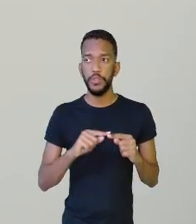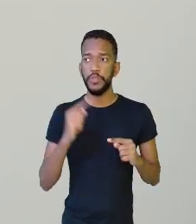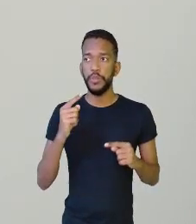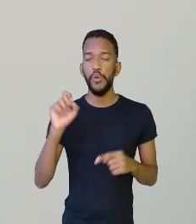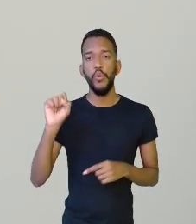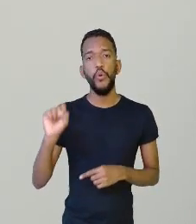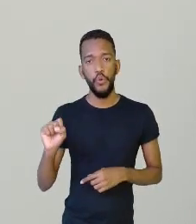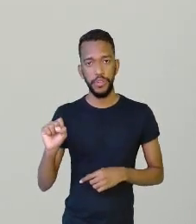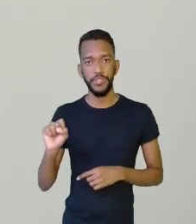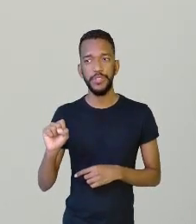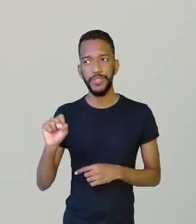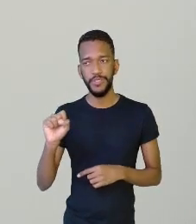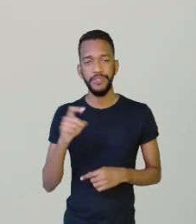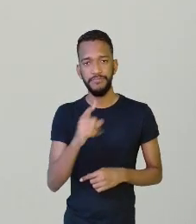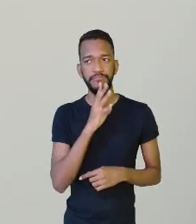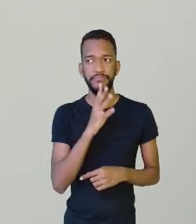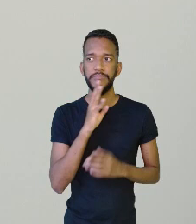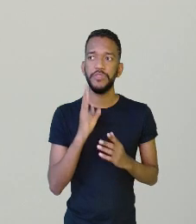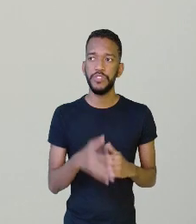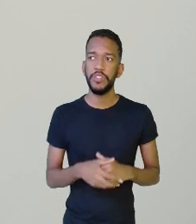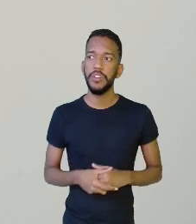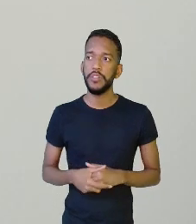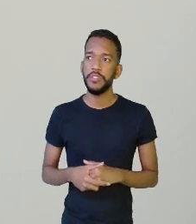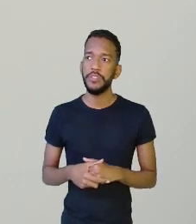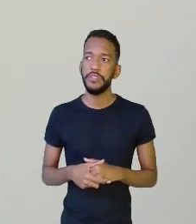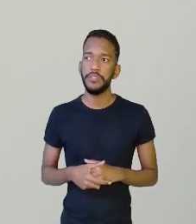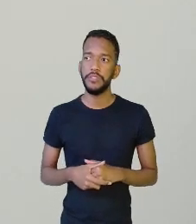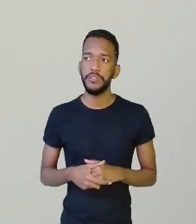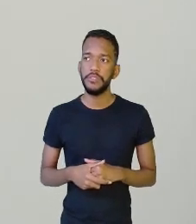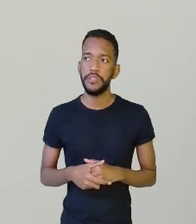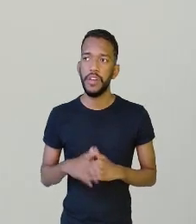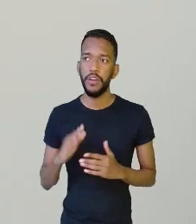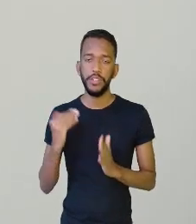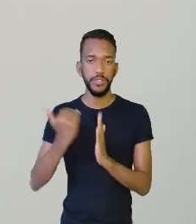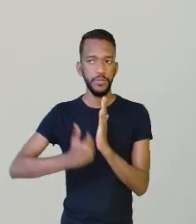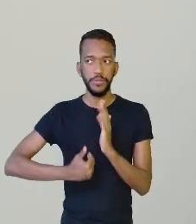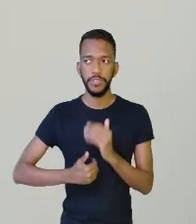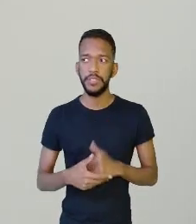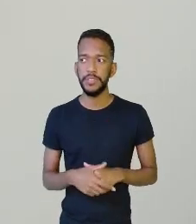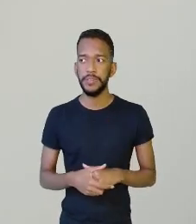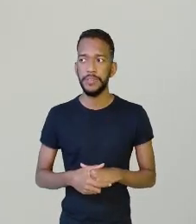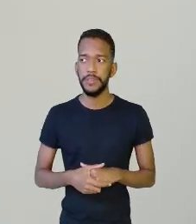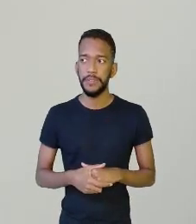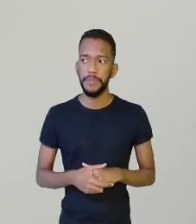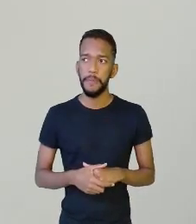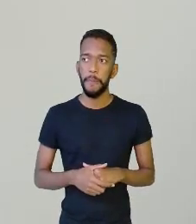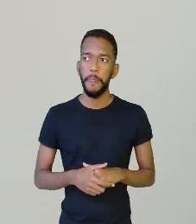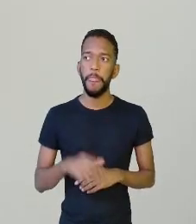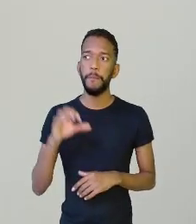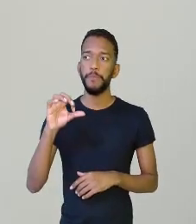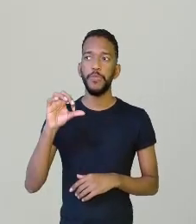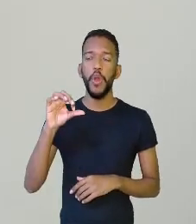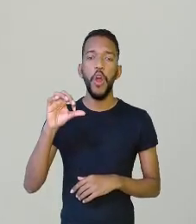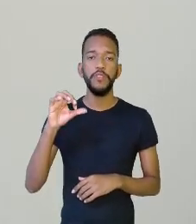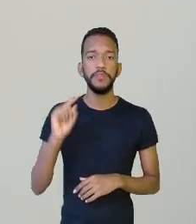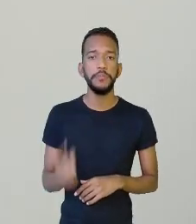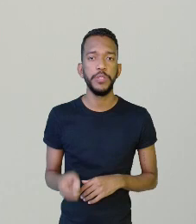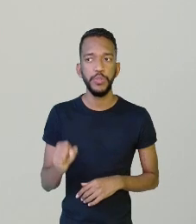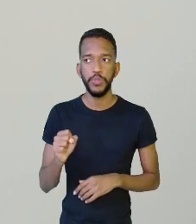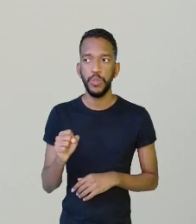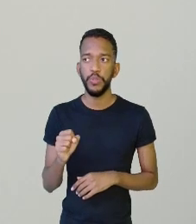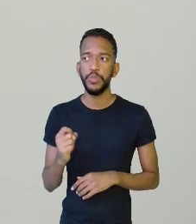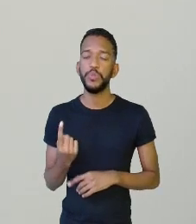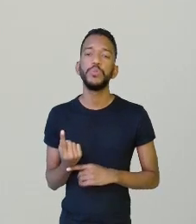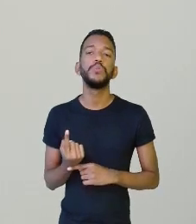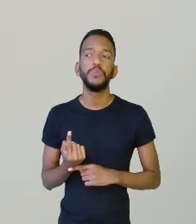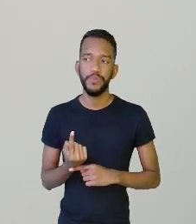numa divisão, que você já conhece. Eu vou fazer uma subtração. 9 menos 8,